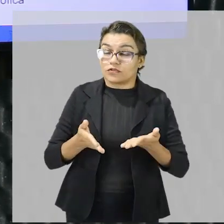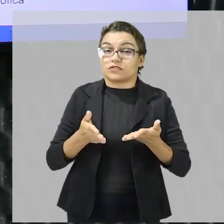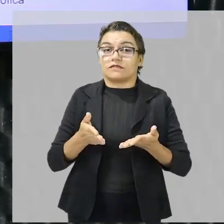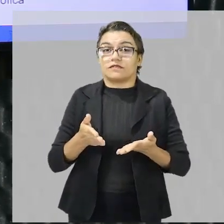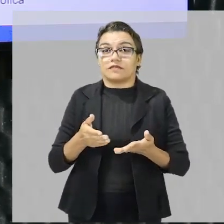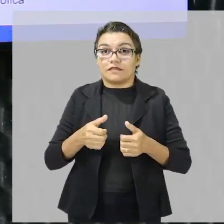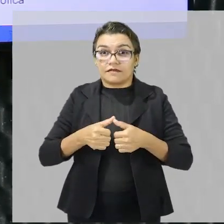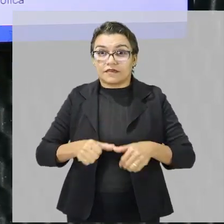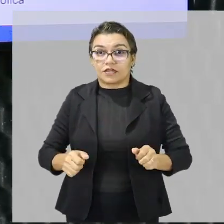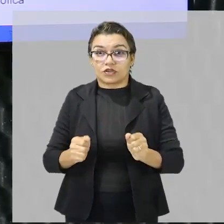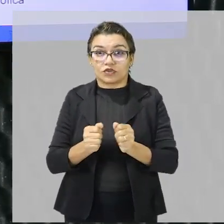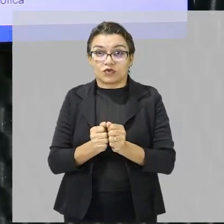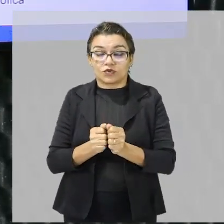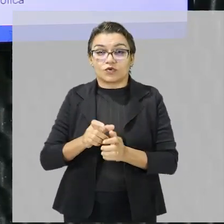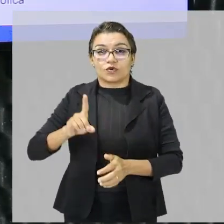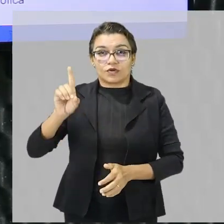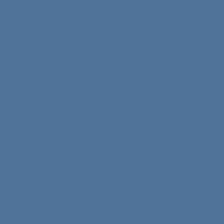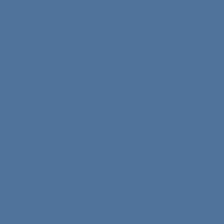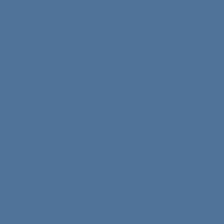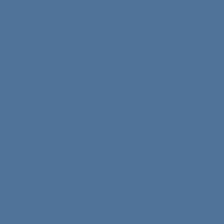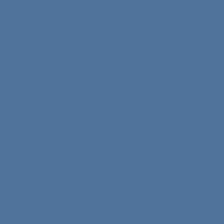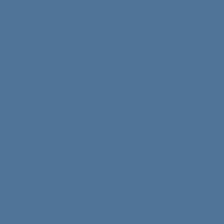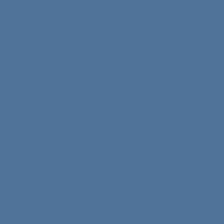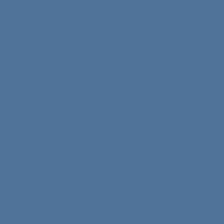com Deus e continue nos acompanhando.